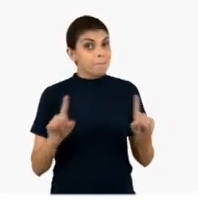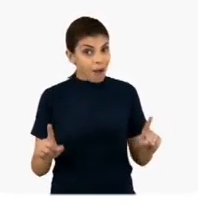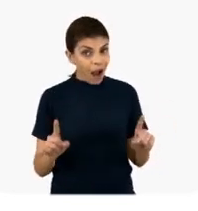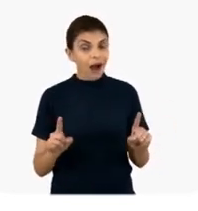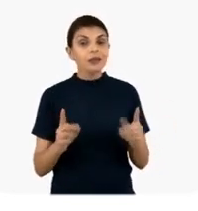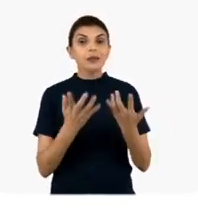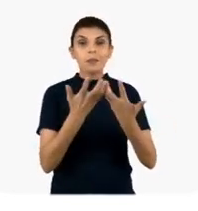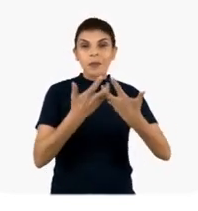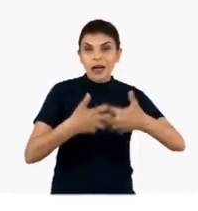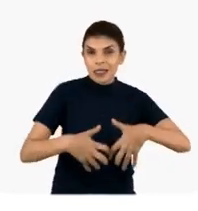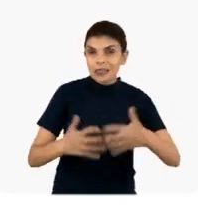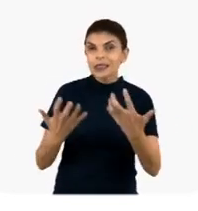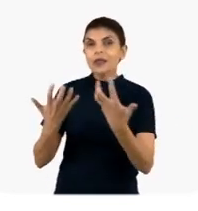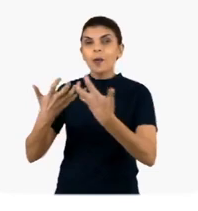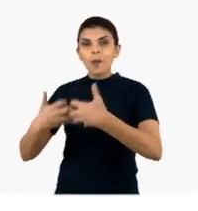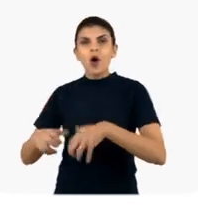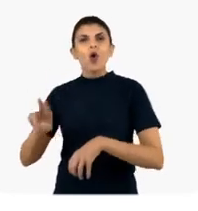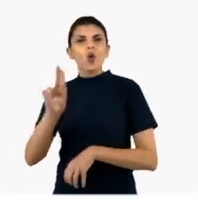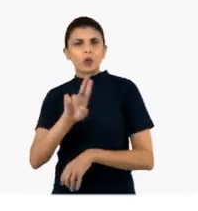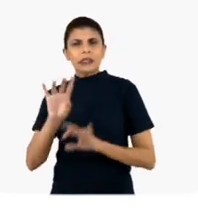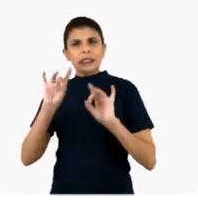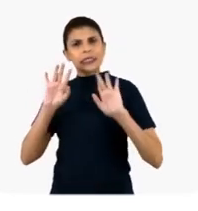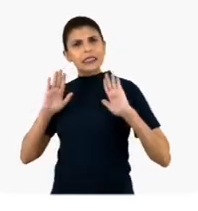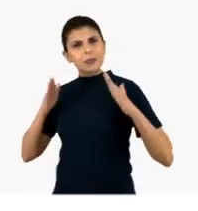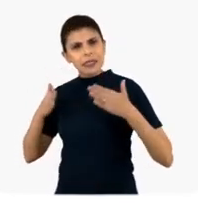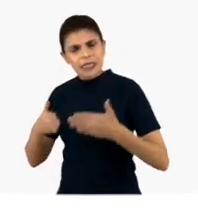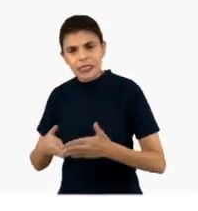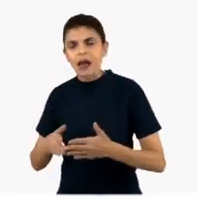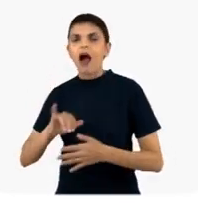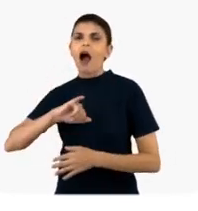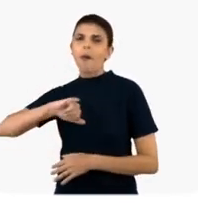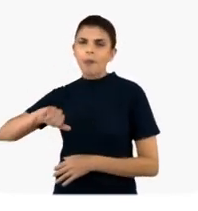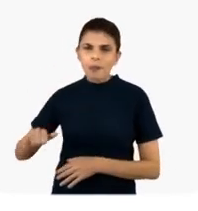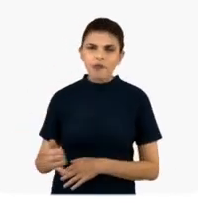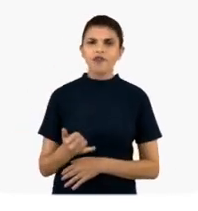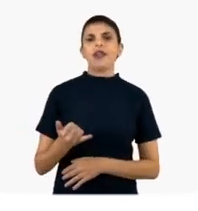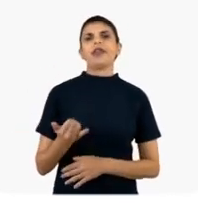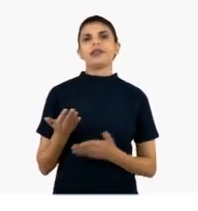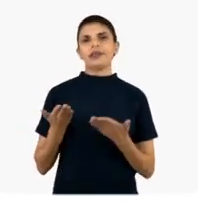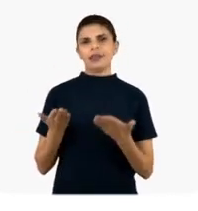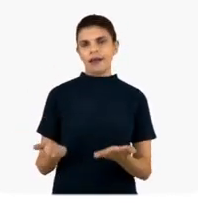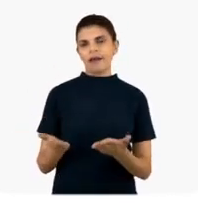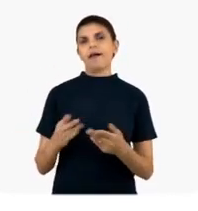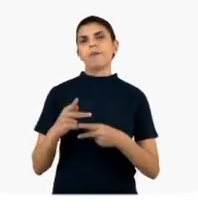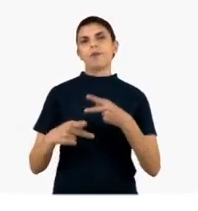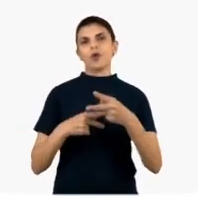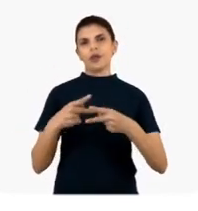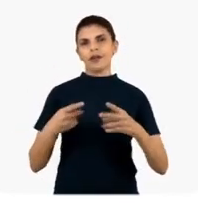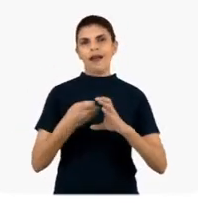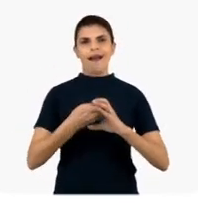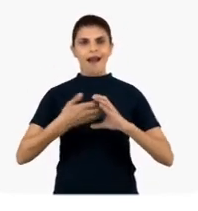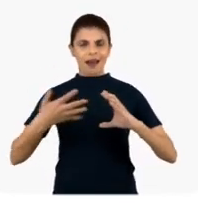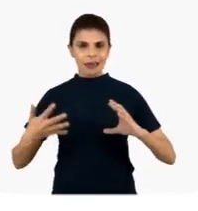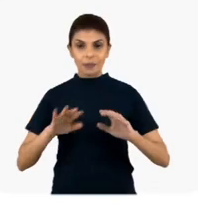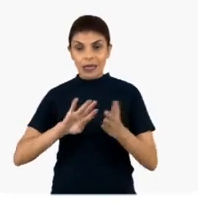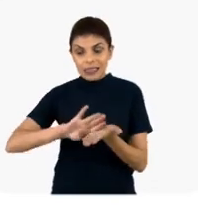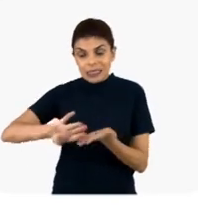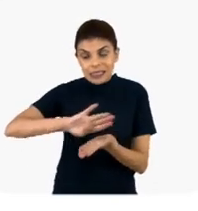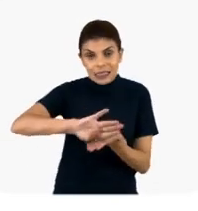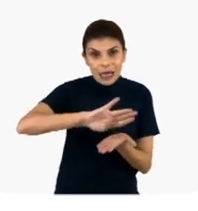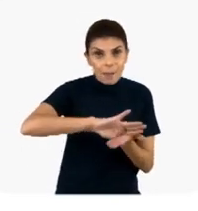Mas os dispositivos e os mecanismos utilizados são muito específicos que aproveitam as características das